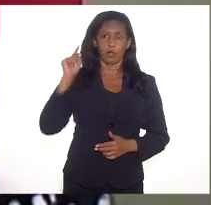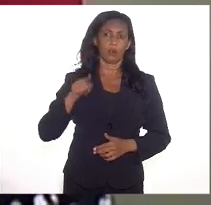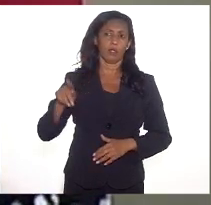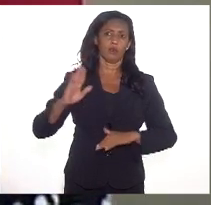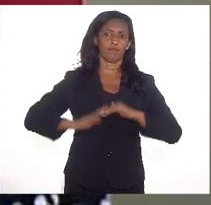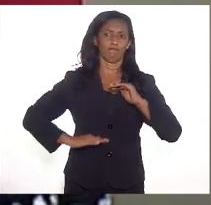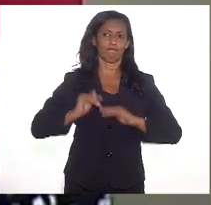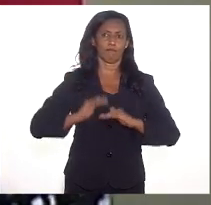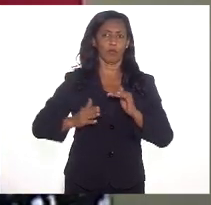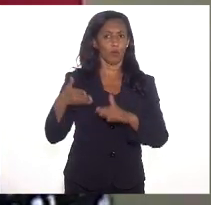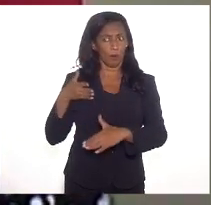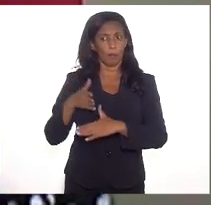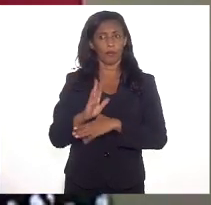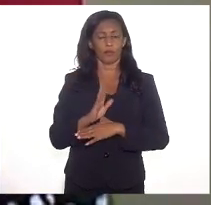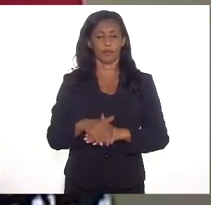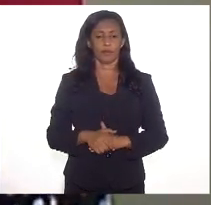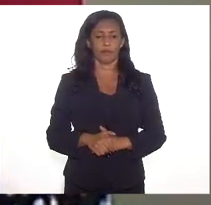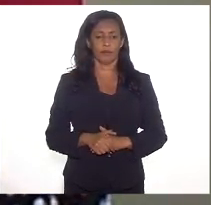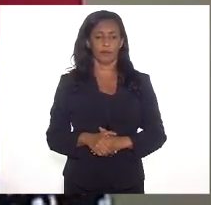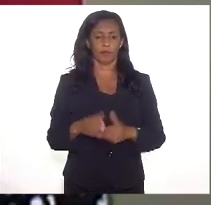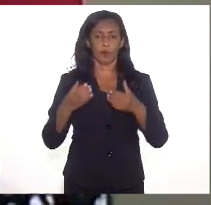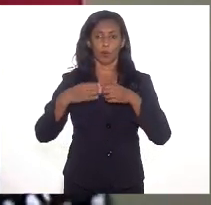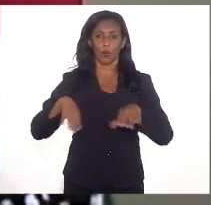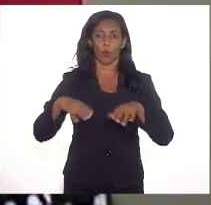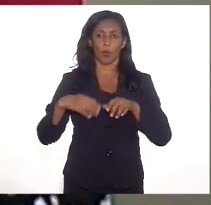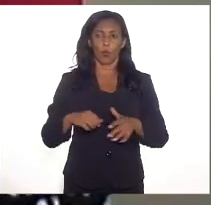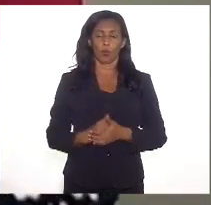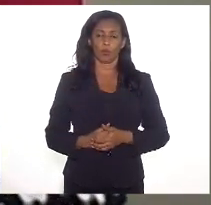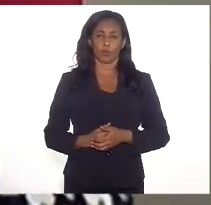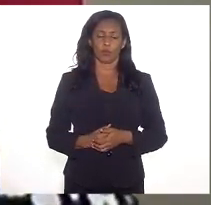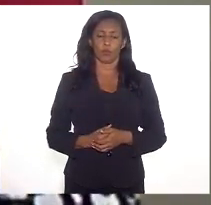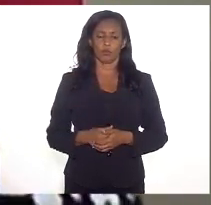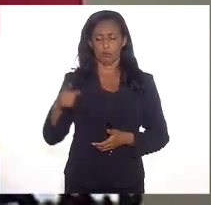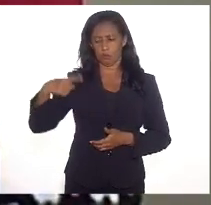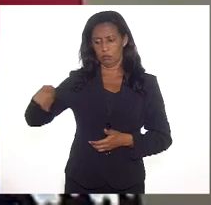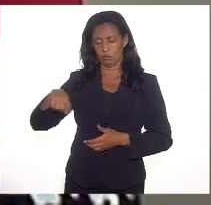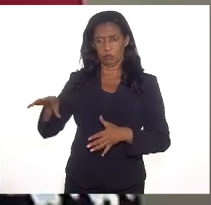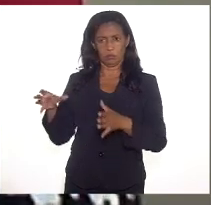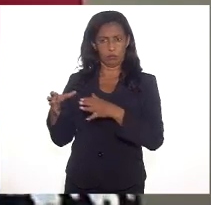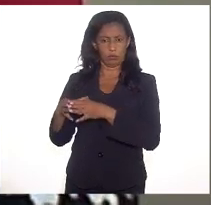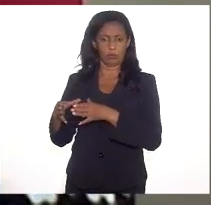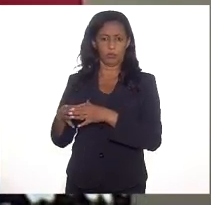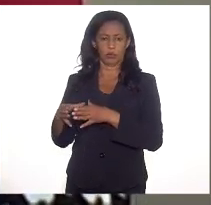foram aprovados no concurso, estão, segundo eles,